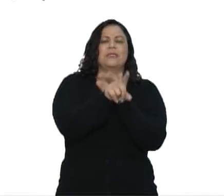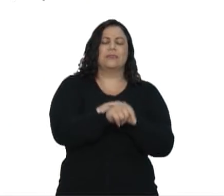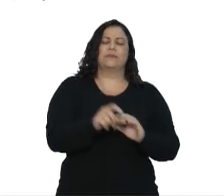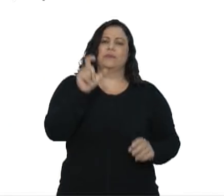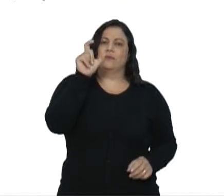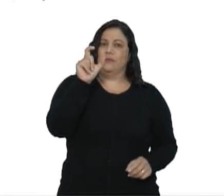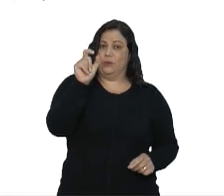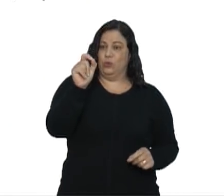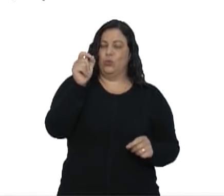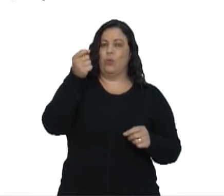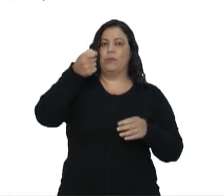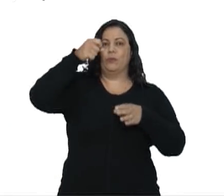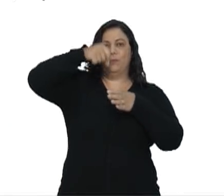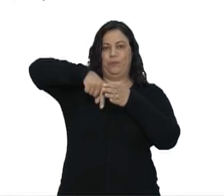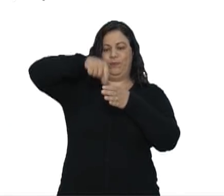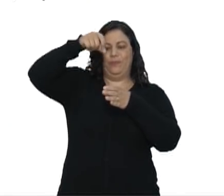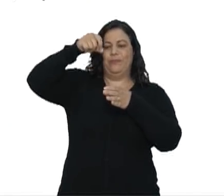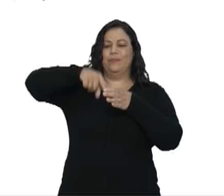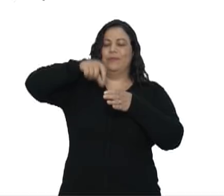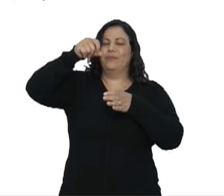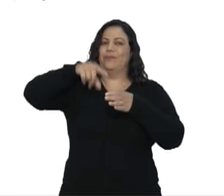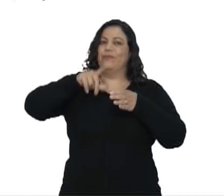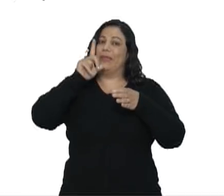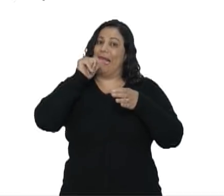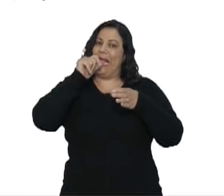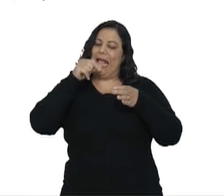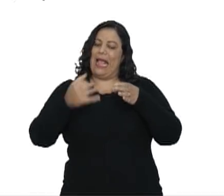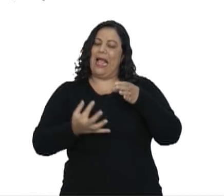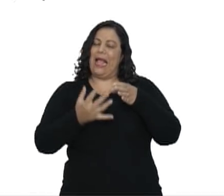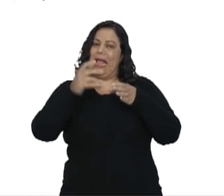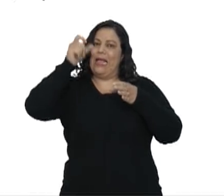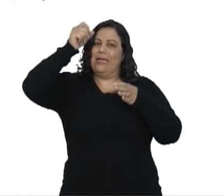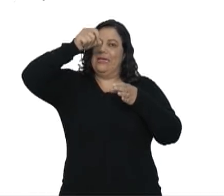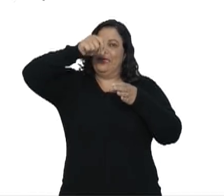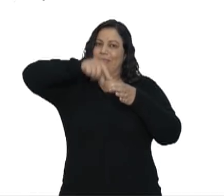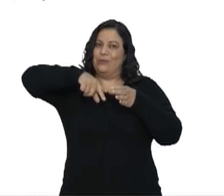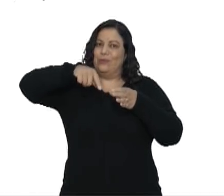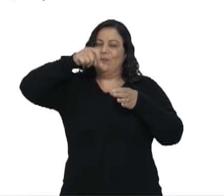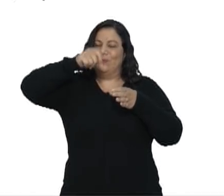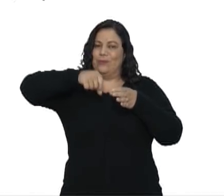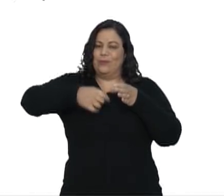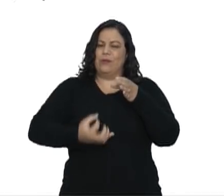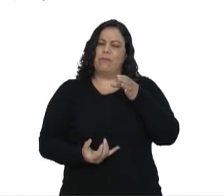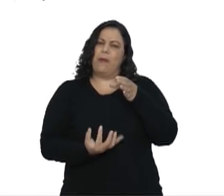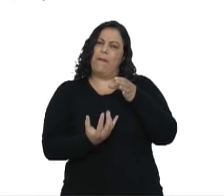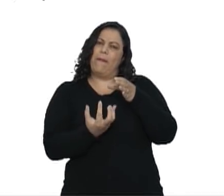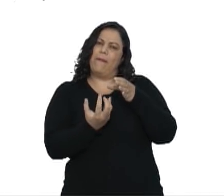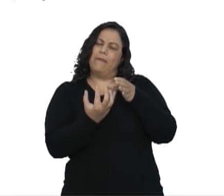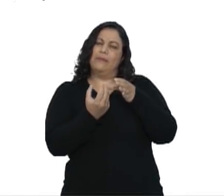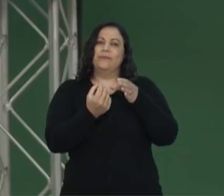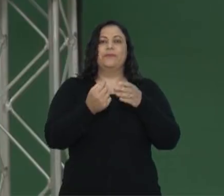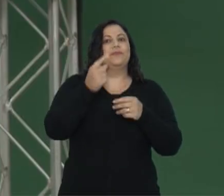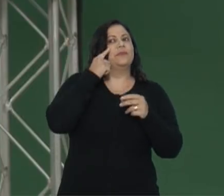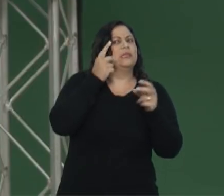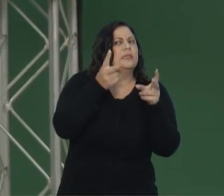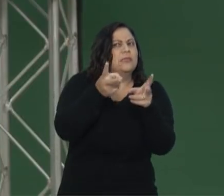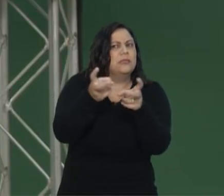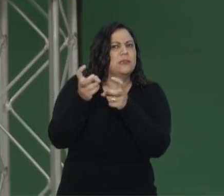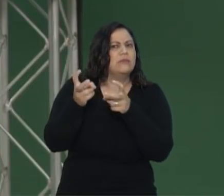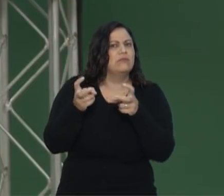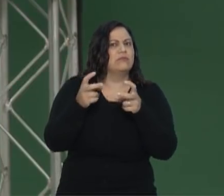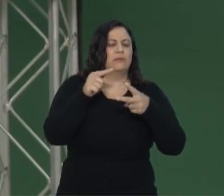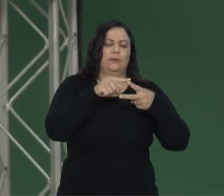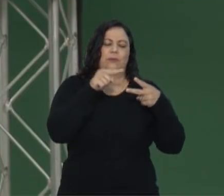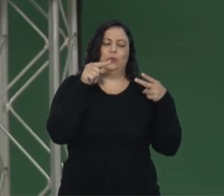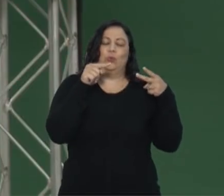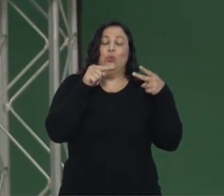comprimido efervescente é colocado num copo d'água. Então percebam que eu tenho dois, por exemplo,